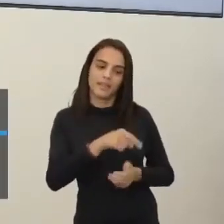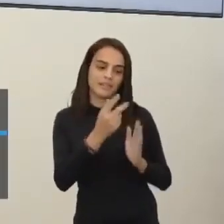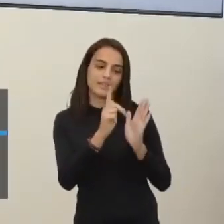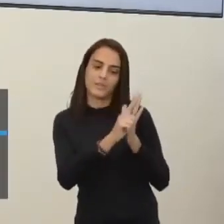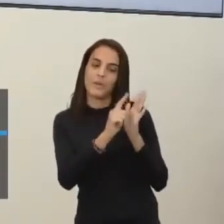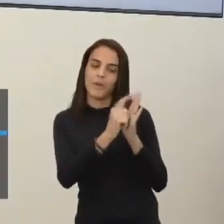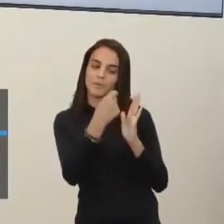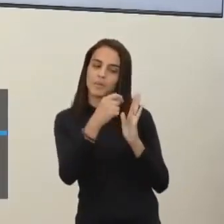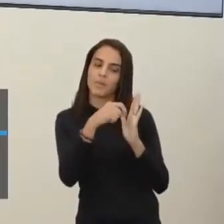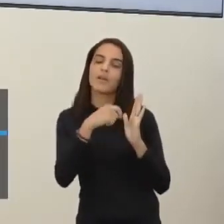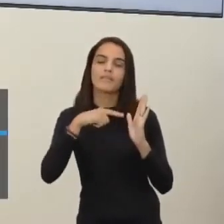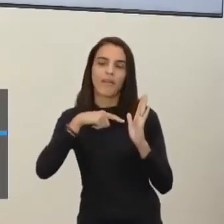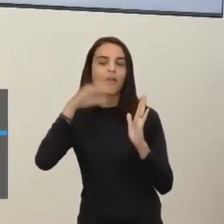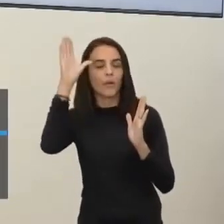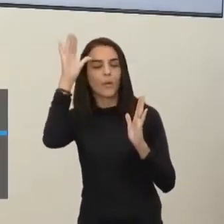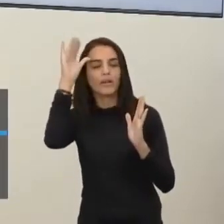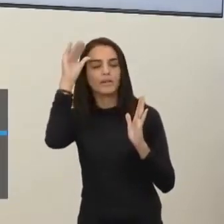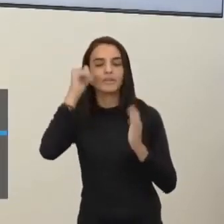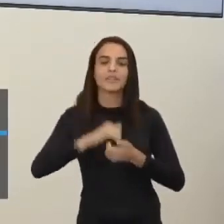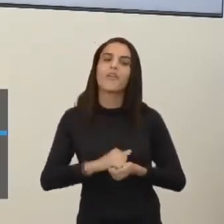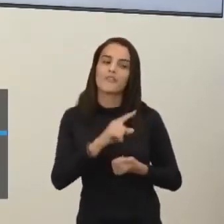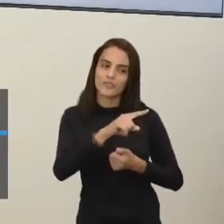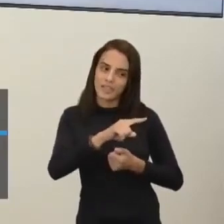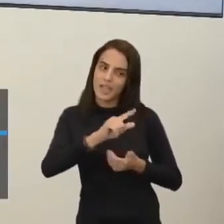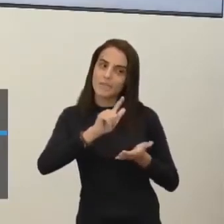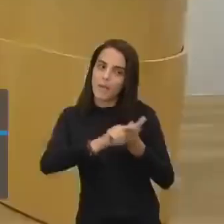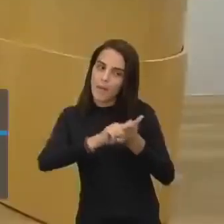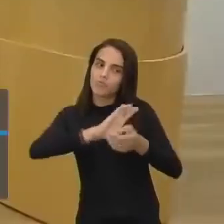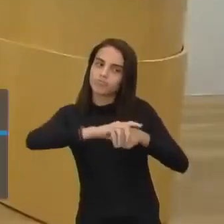nesse papel. E você amassou, né, professor? Eu